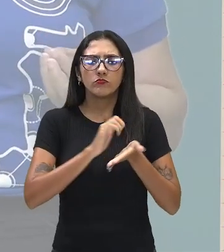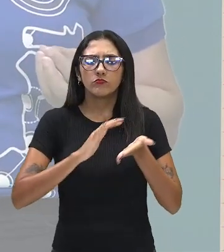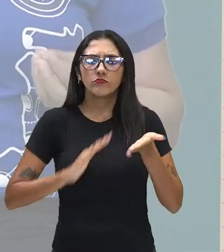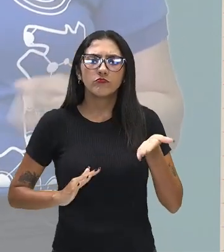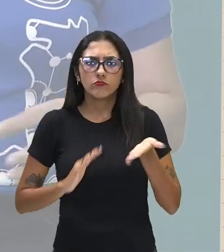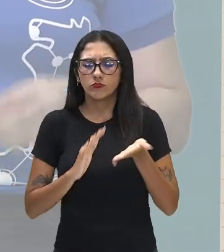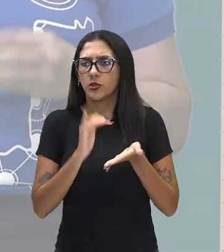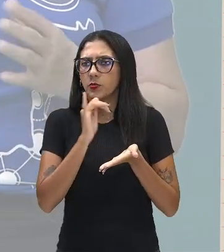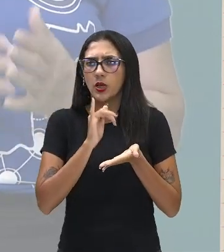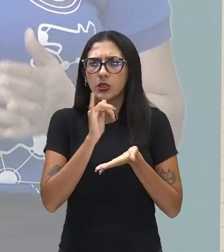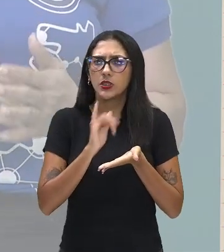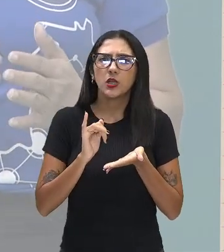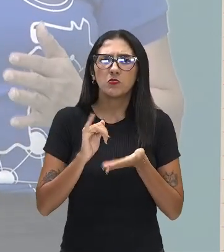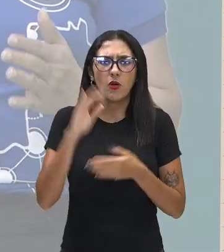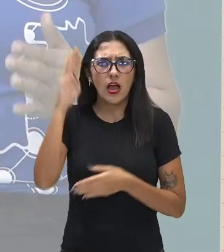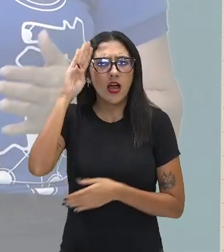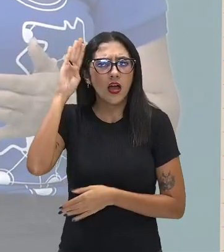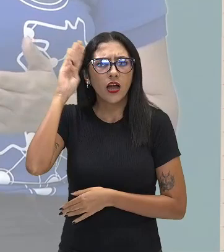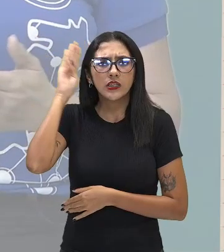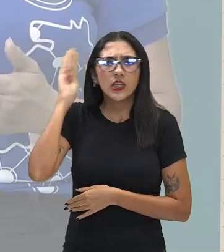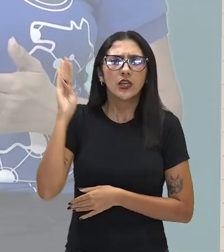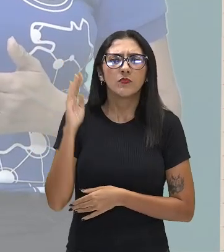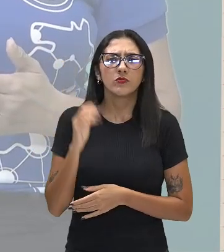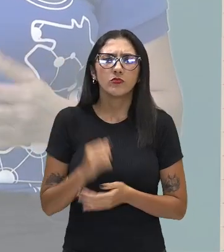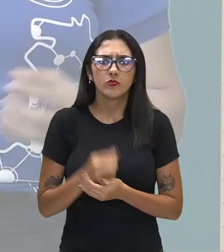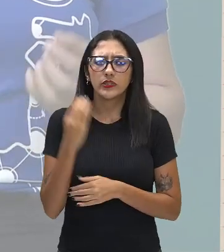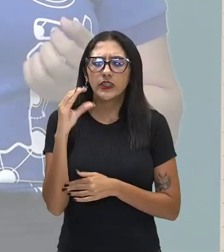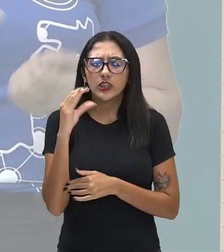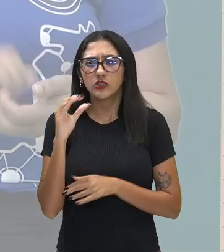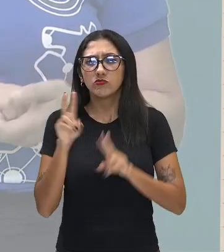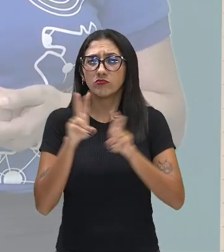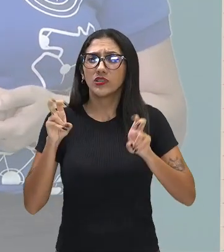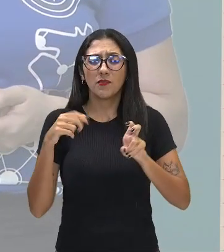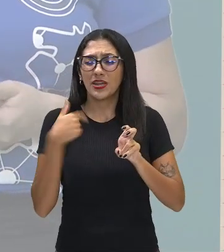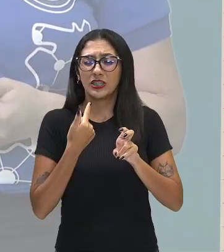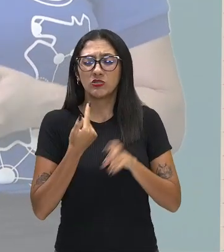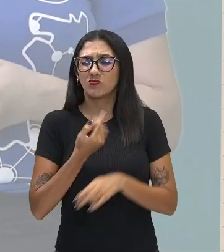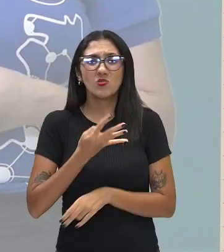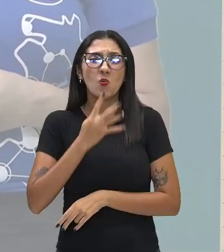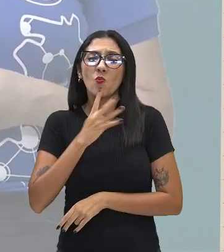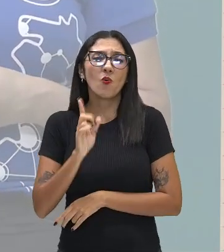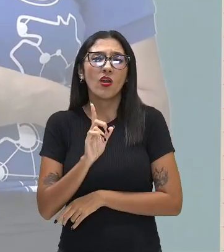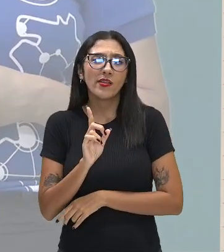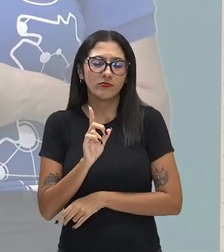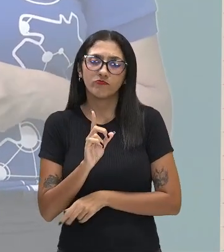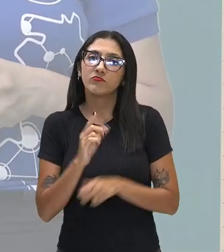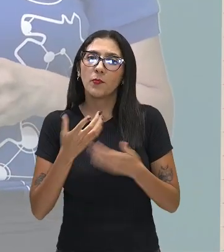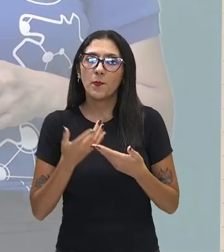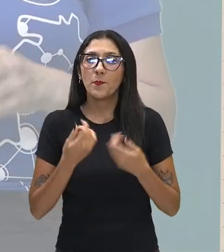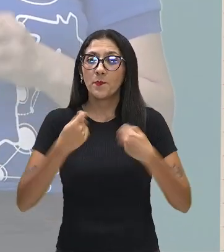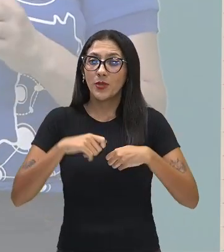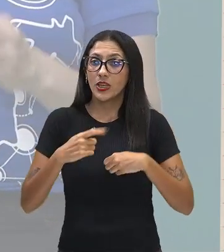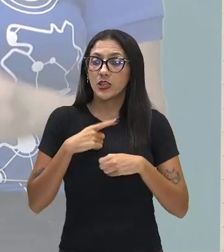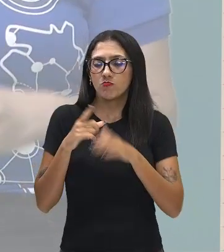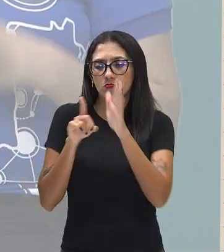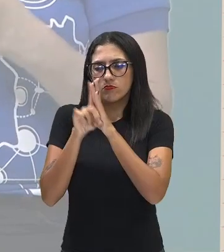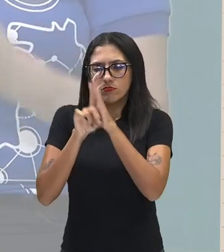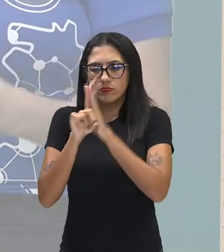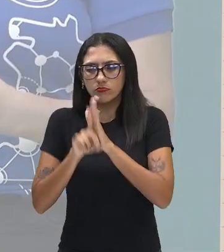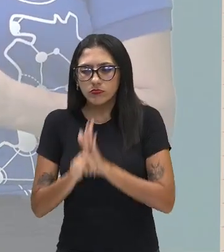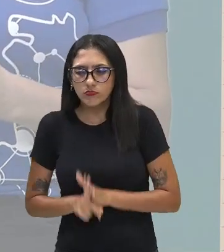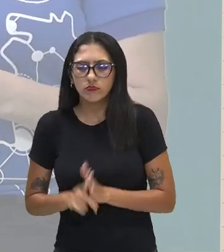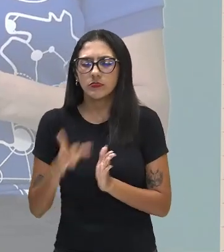qualquer maneira de um assunto que eu não entenda. Aí eu preciso pesquisar para